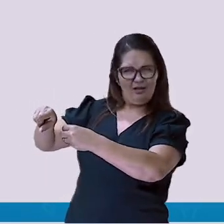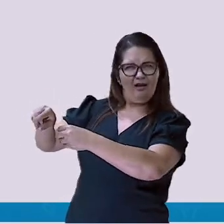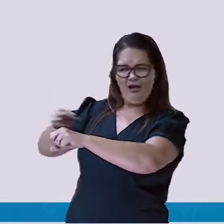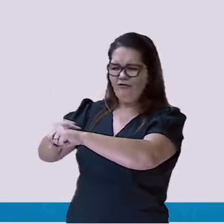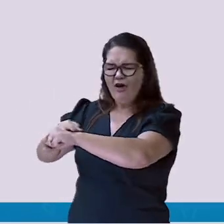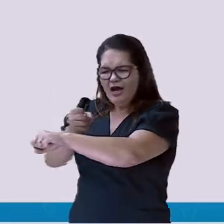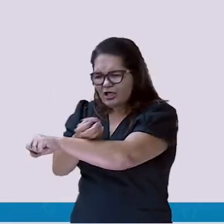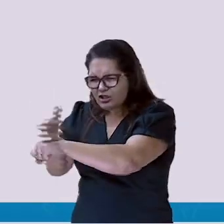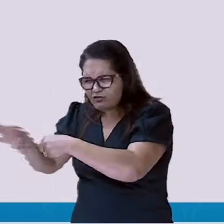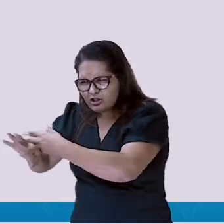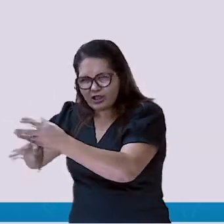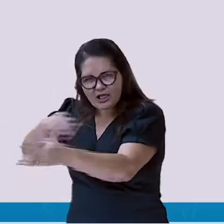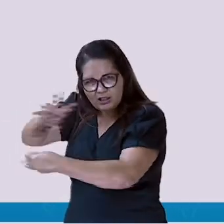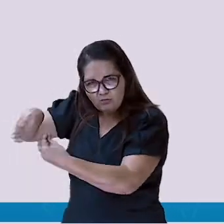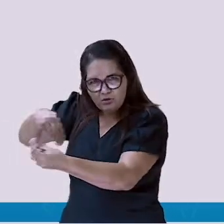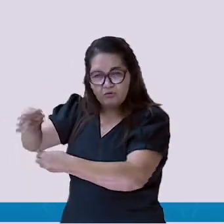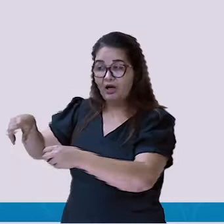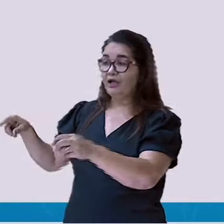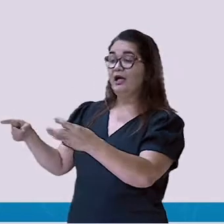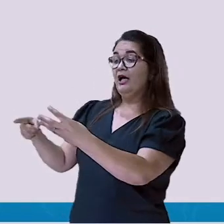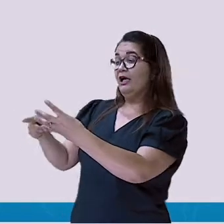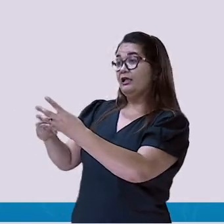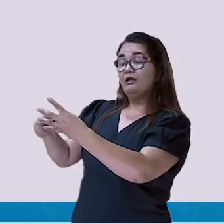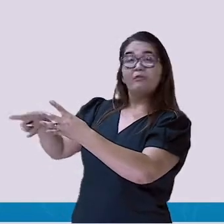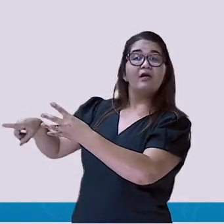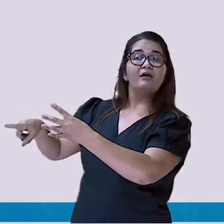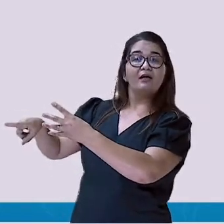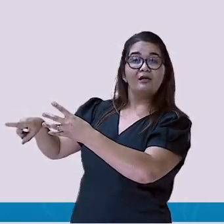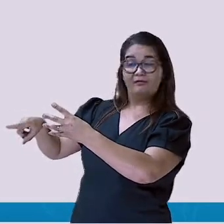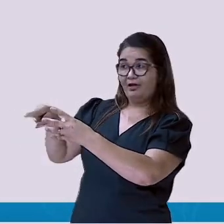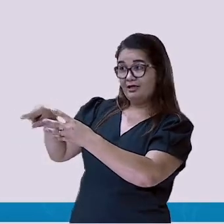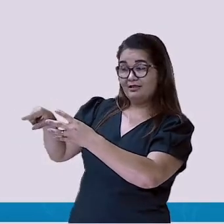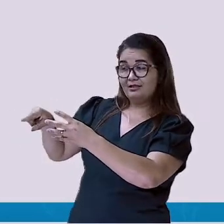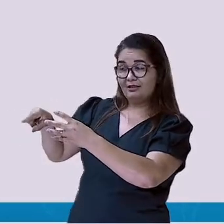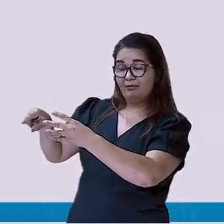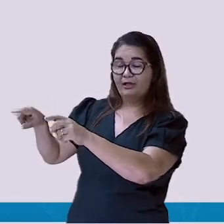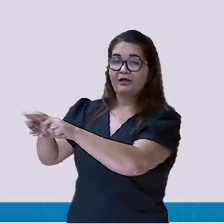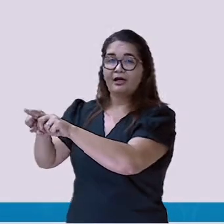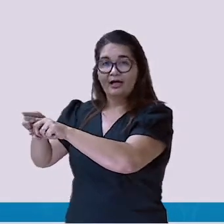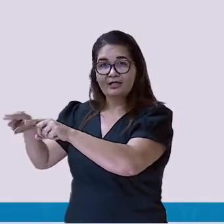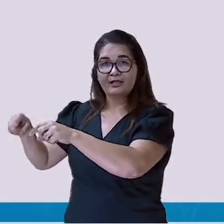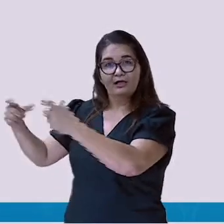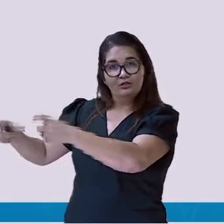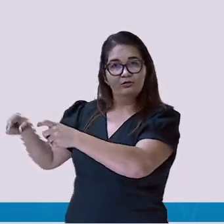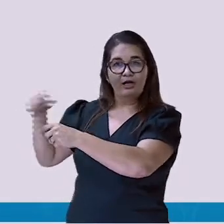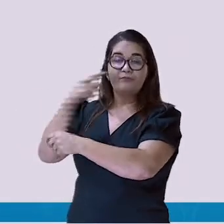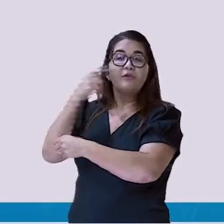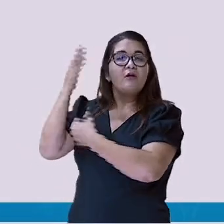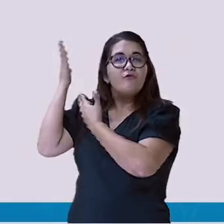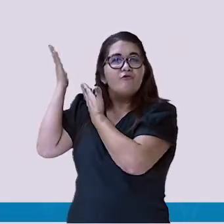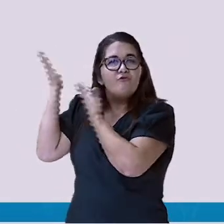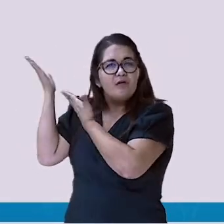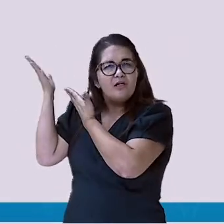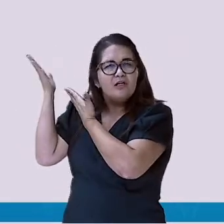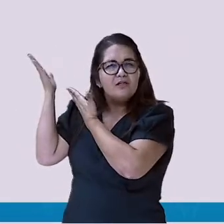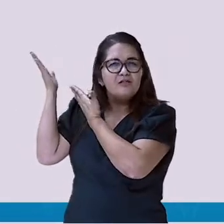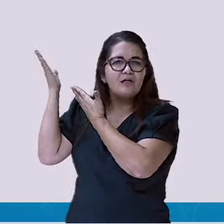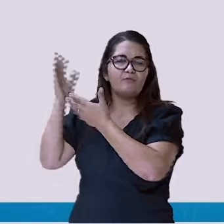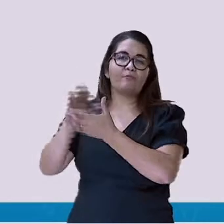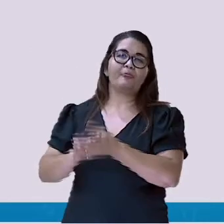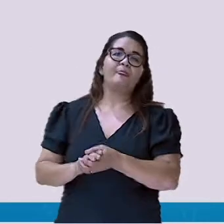correta, e as vegetações campestres ou chamadas de herbáceas. Então vamos falar um pouquinho das